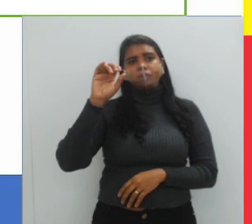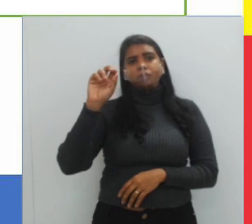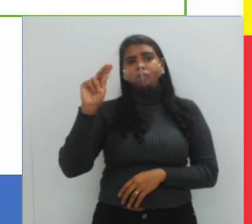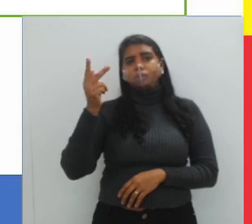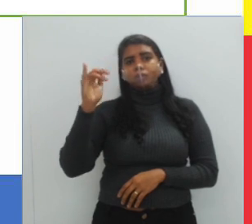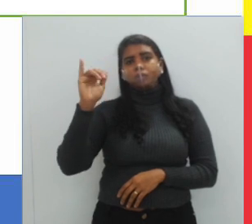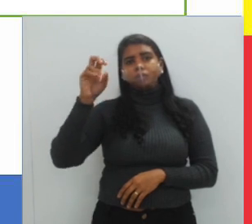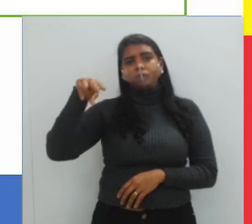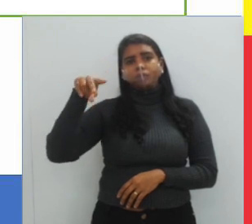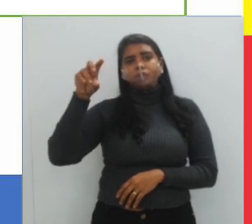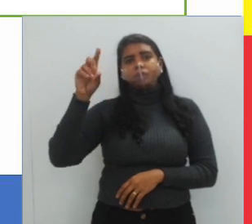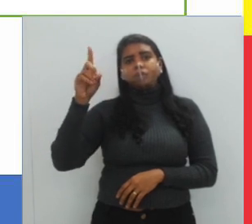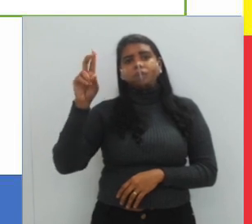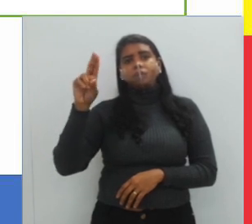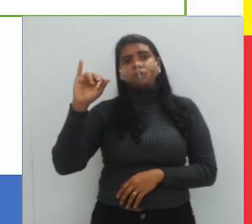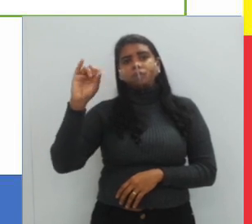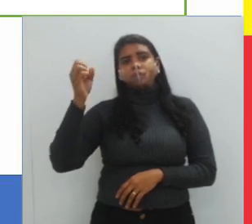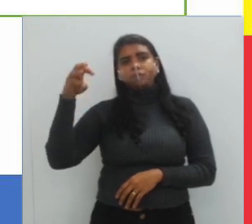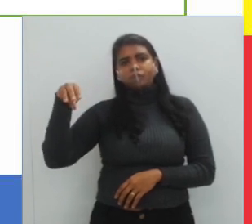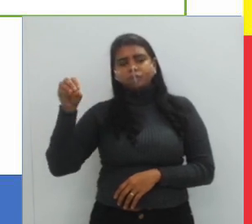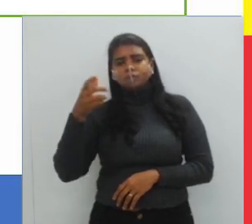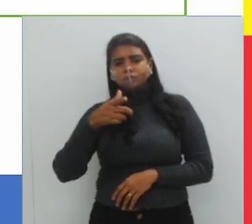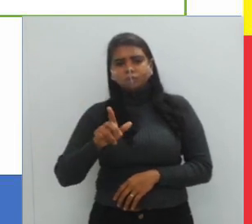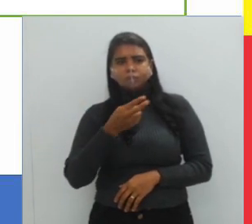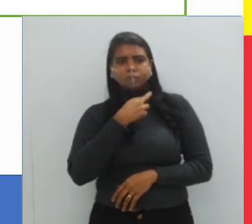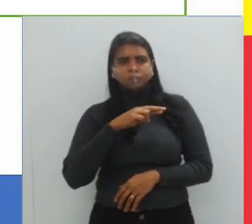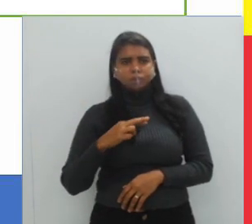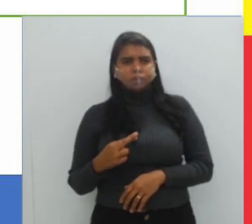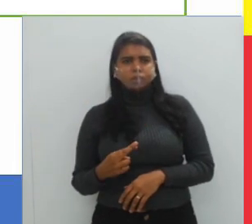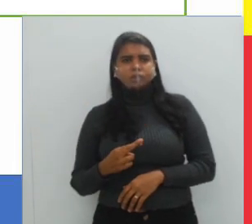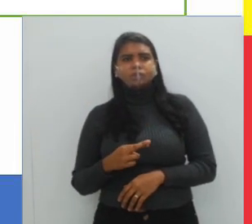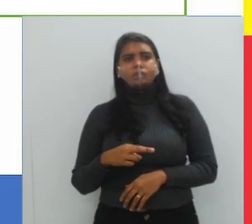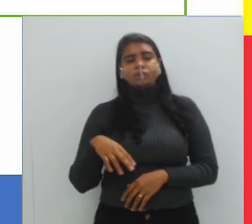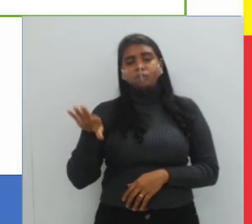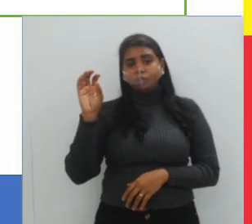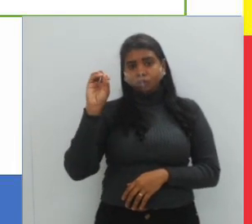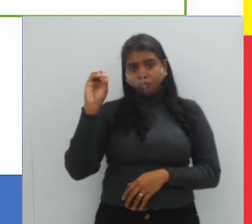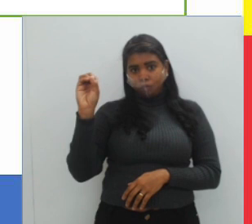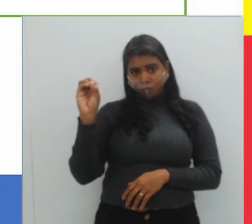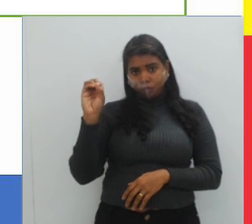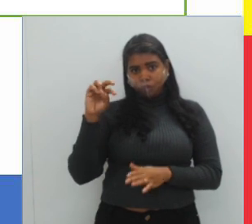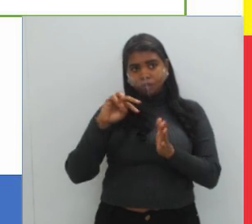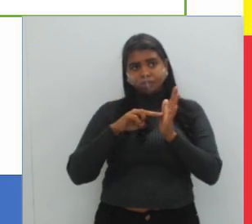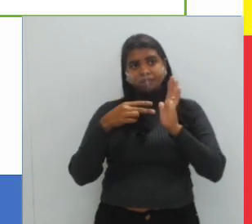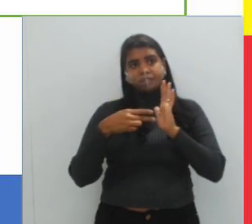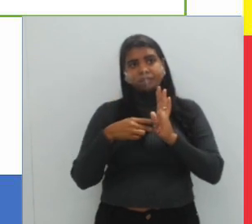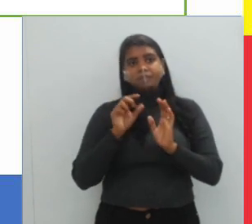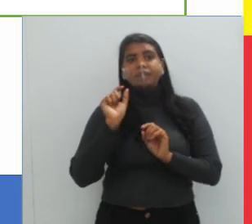hinduísmo, outro símbolo religioso. Vamos ver. O Om, certo?